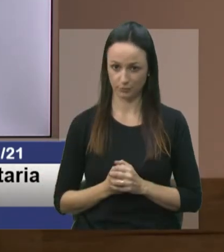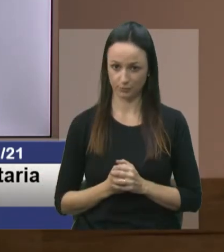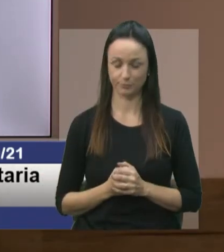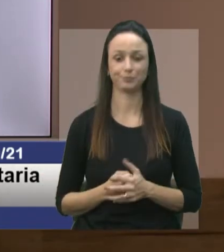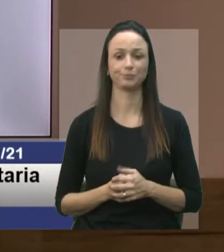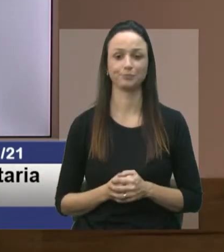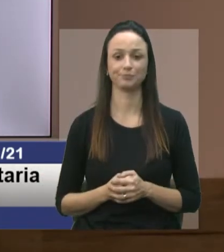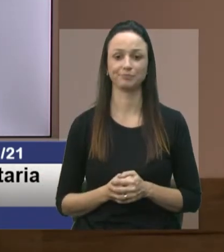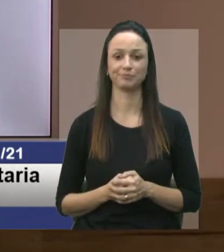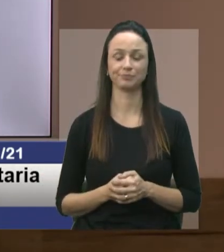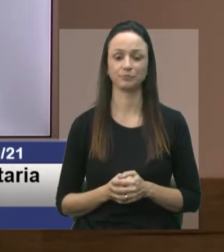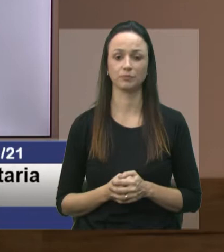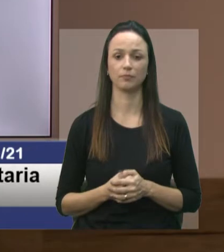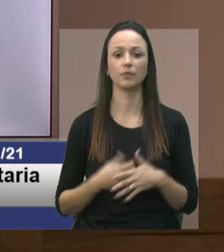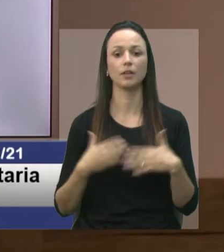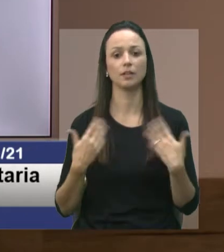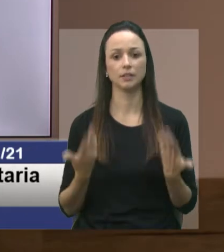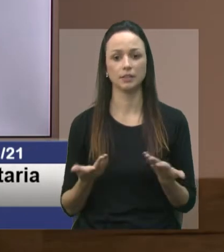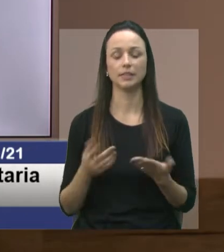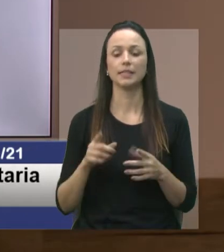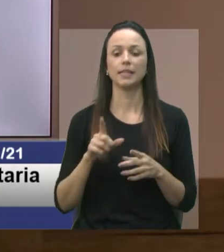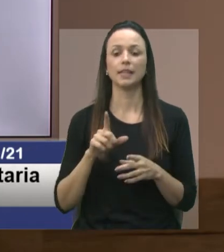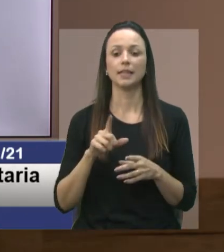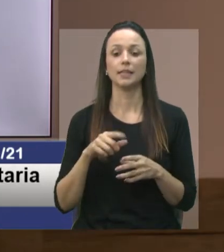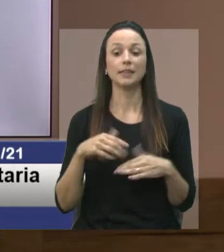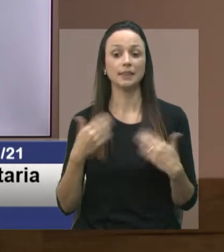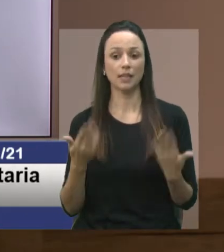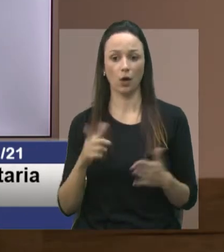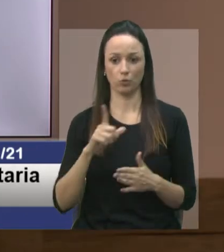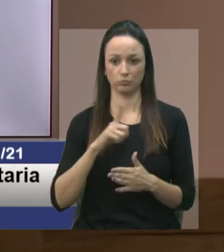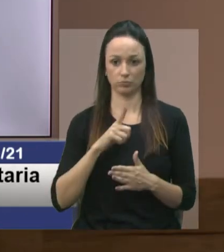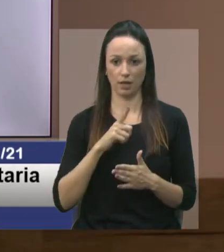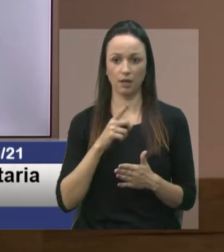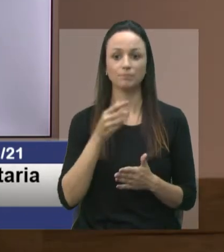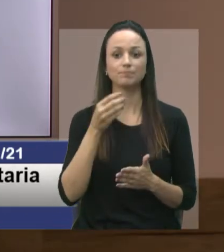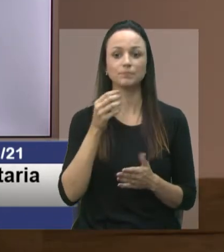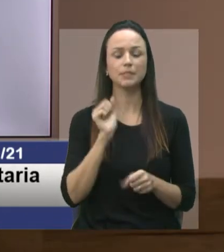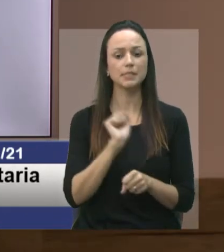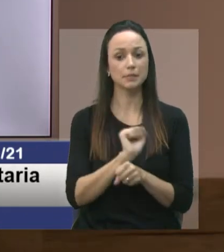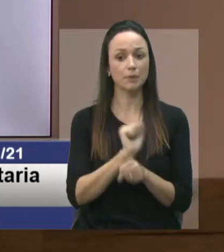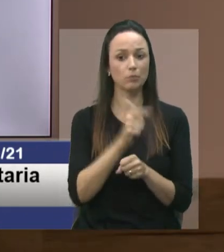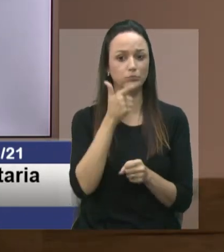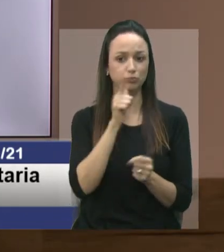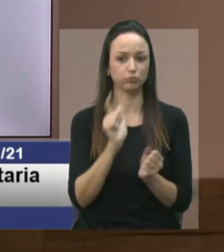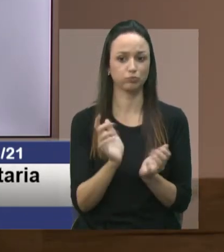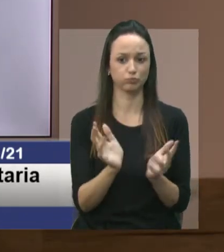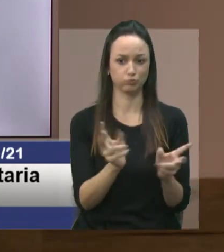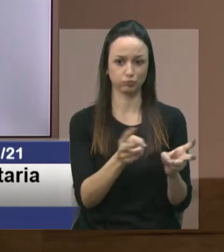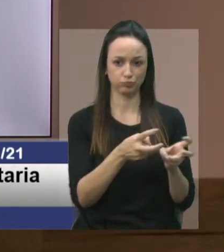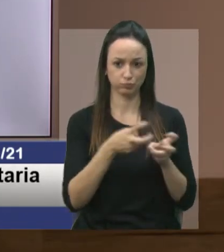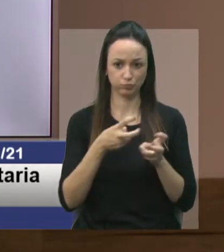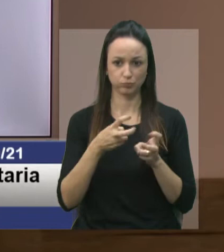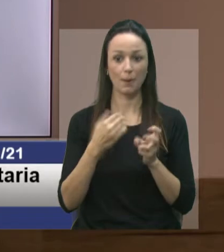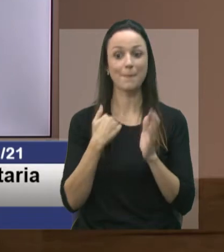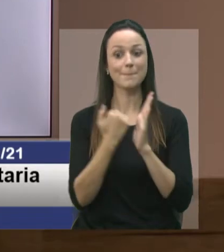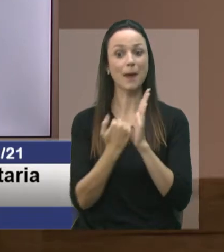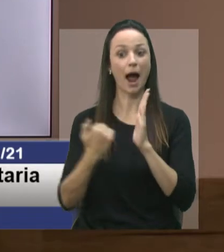R$ 314.459.991,38. Ou seja, da receita prevista para arrecadada, nós tivemos um aumento